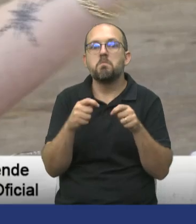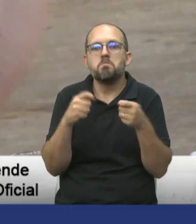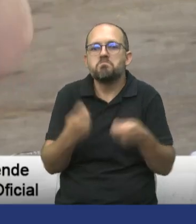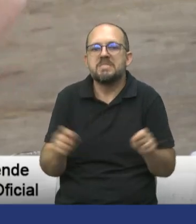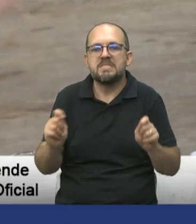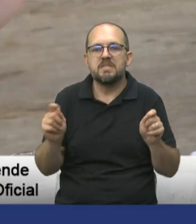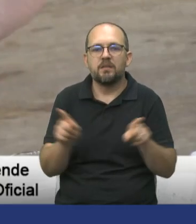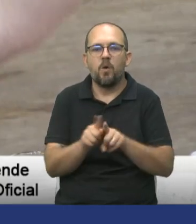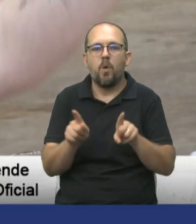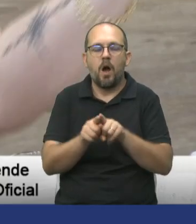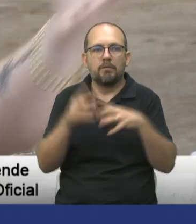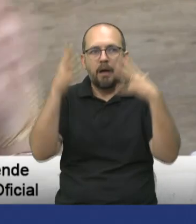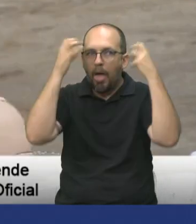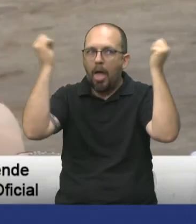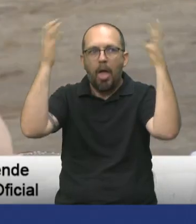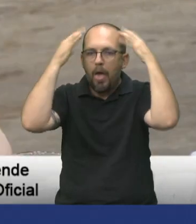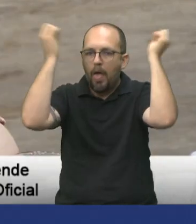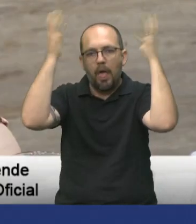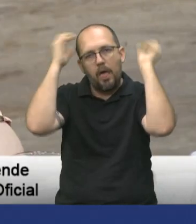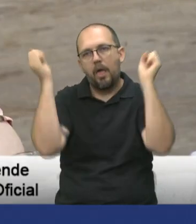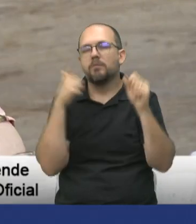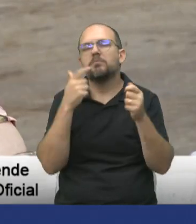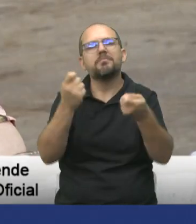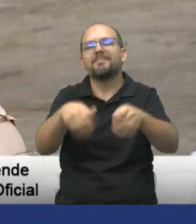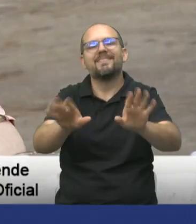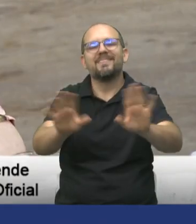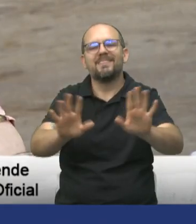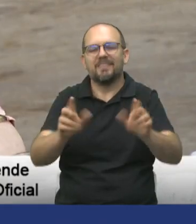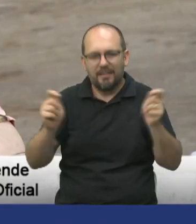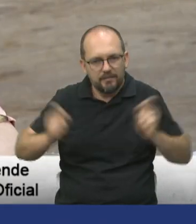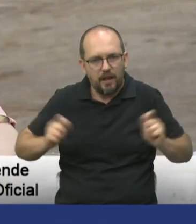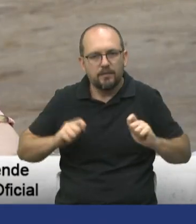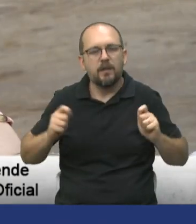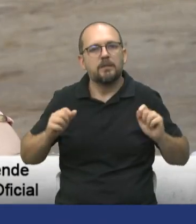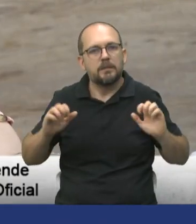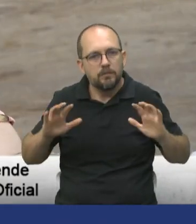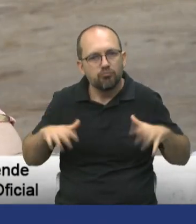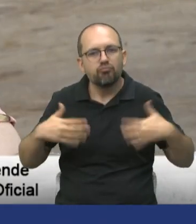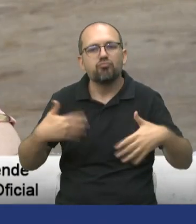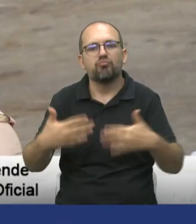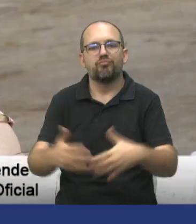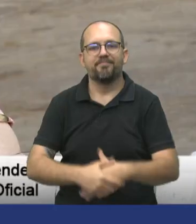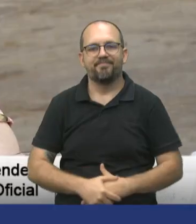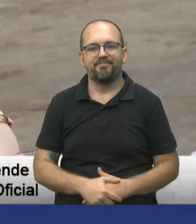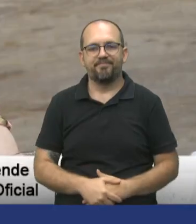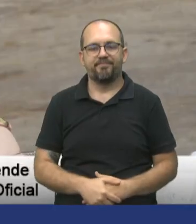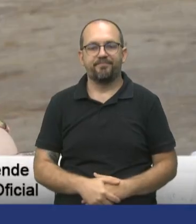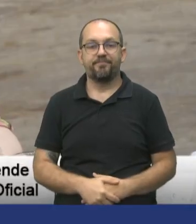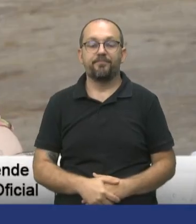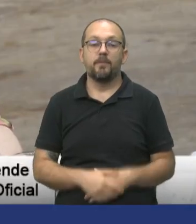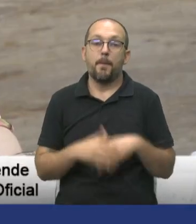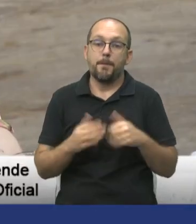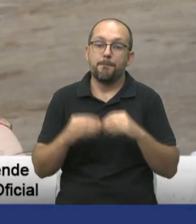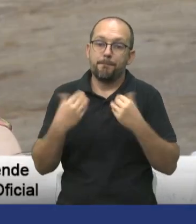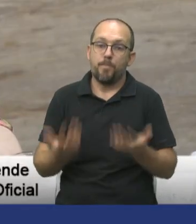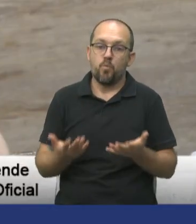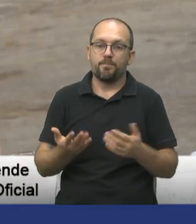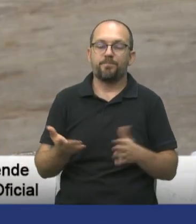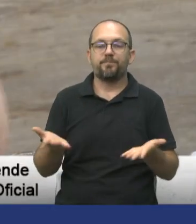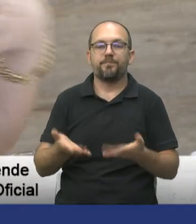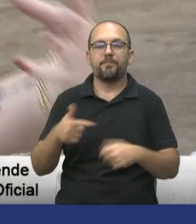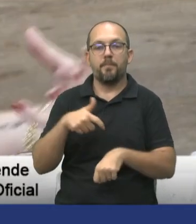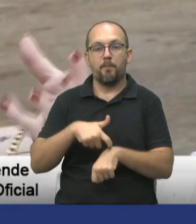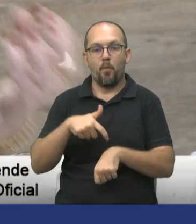arrancar os cabelos para superar. É possível, é possível. Bom, este momento